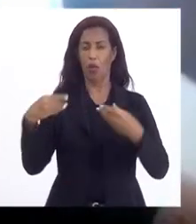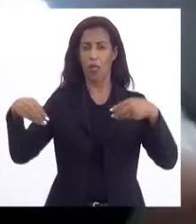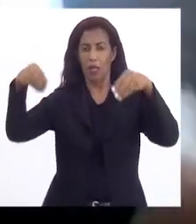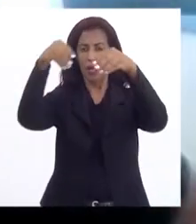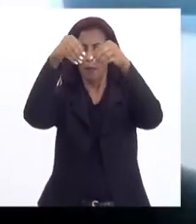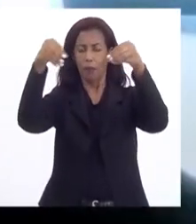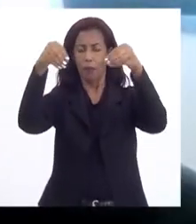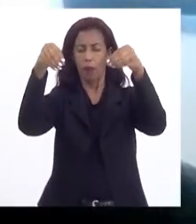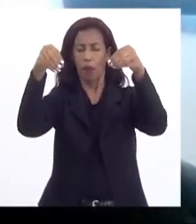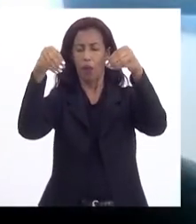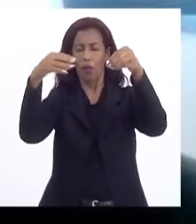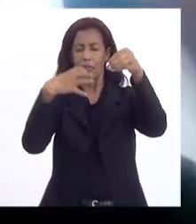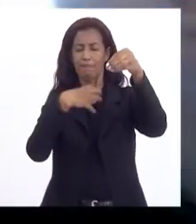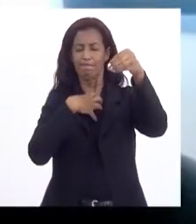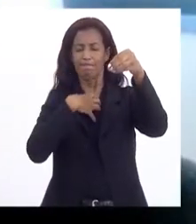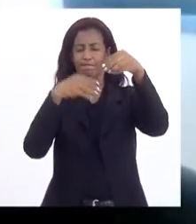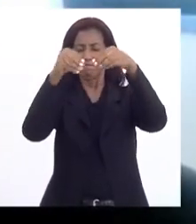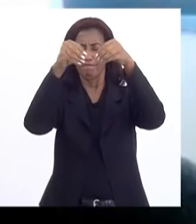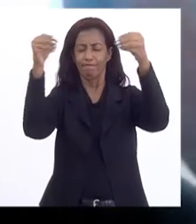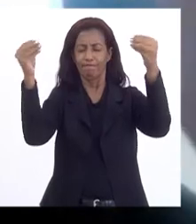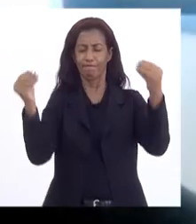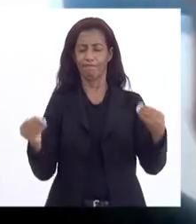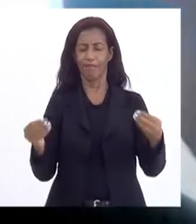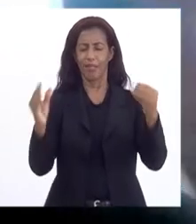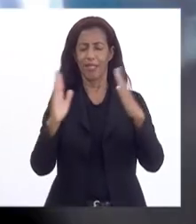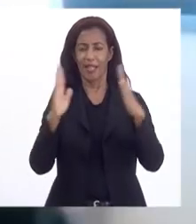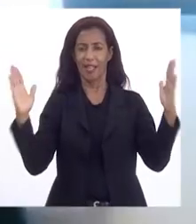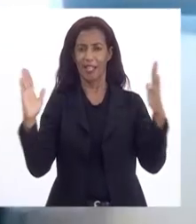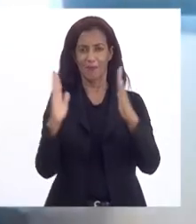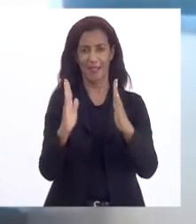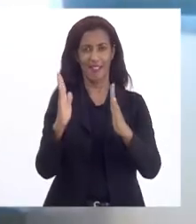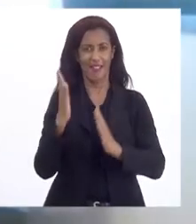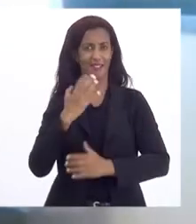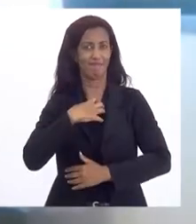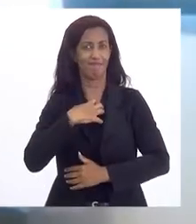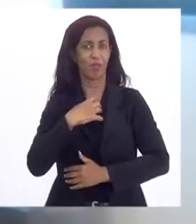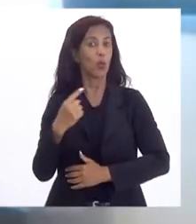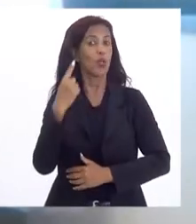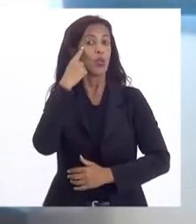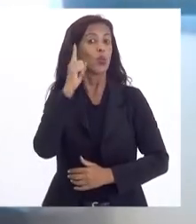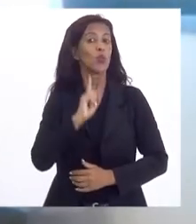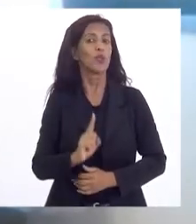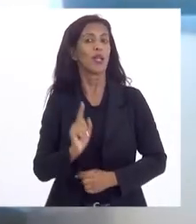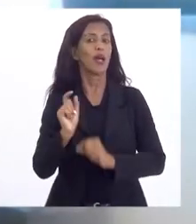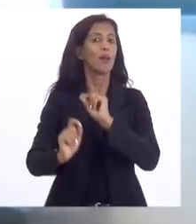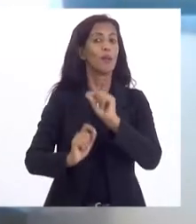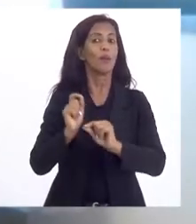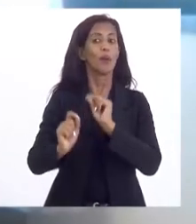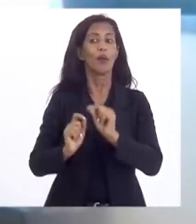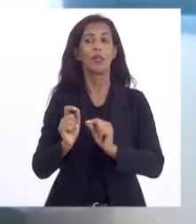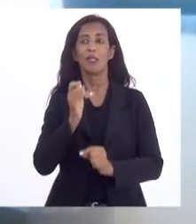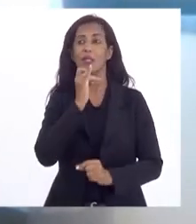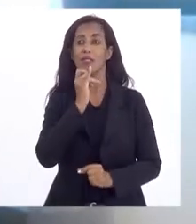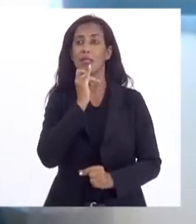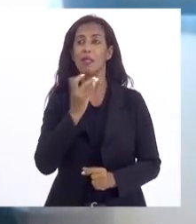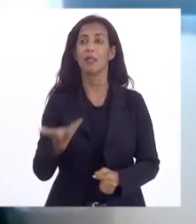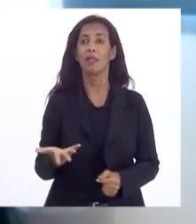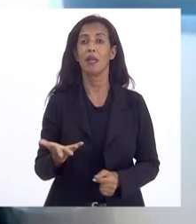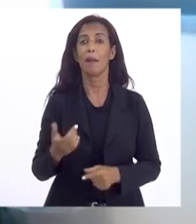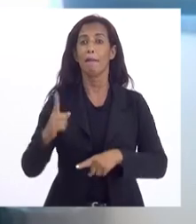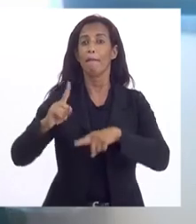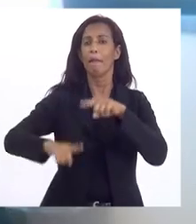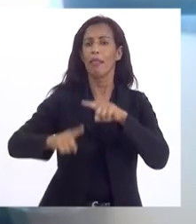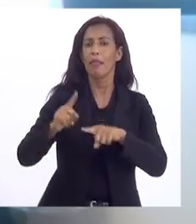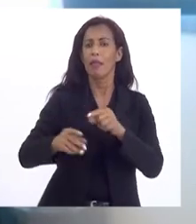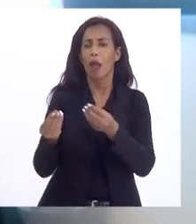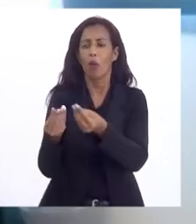ele rapidamente vê se o tamanho é grande ou pequeno. O que ele não vai saber é, por exemplo, o material